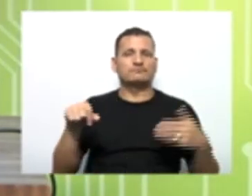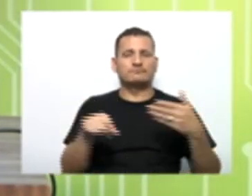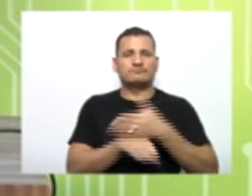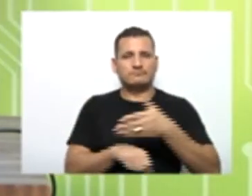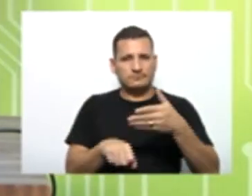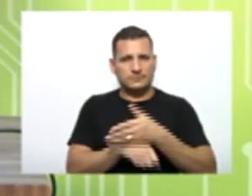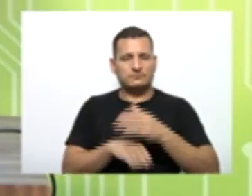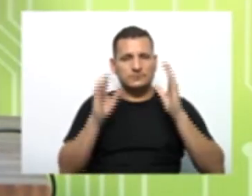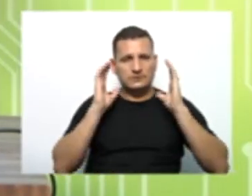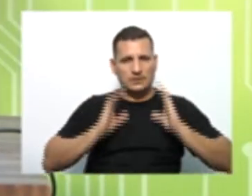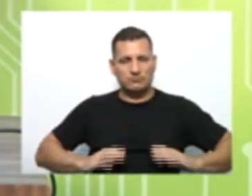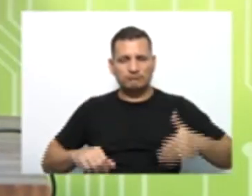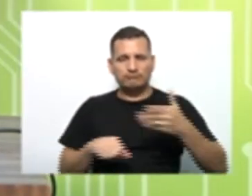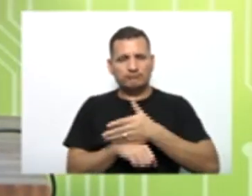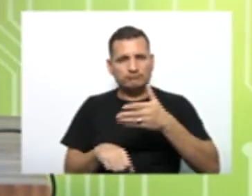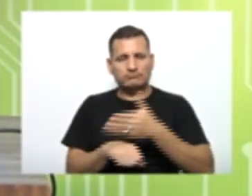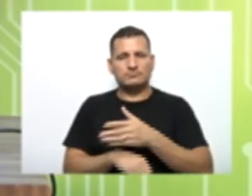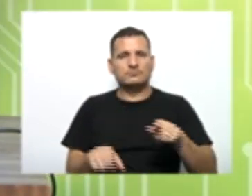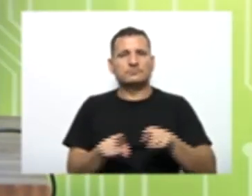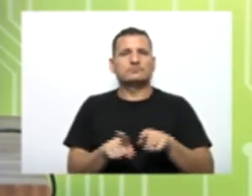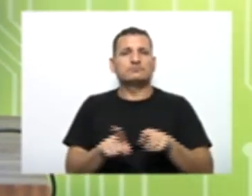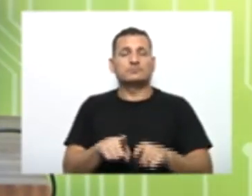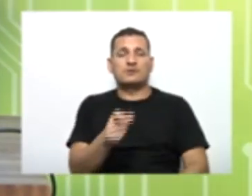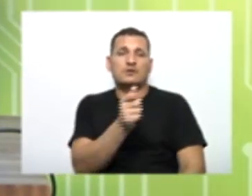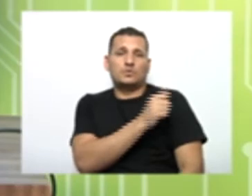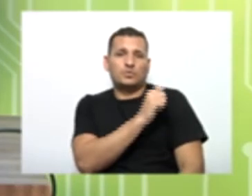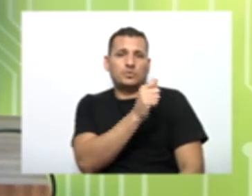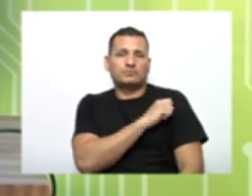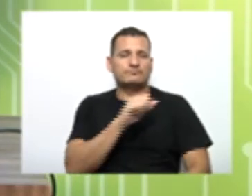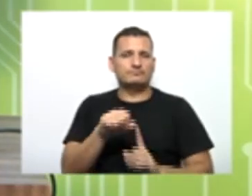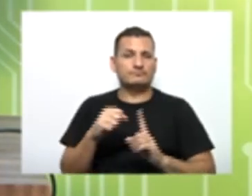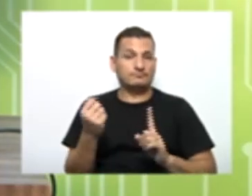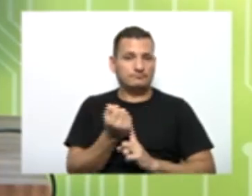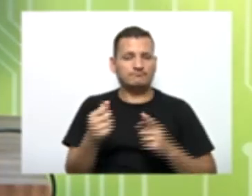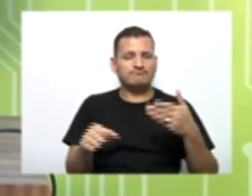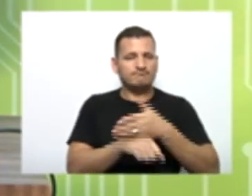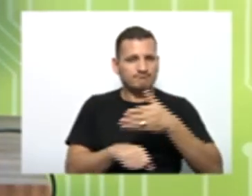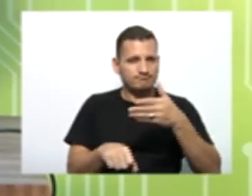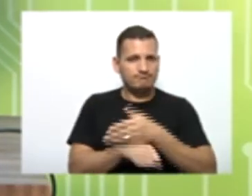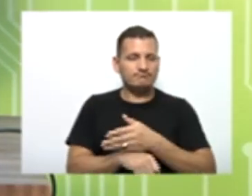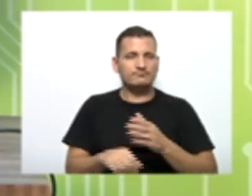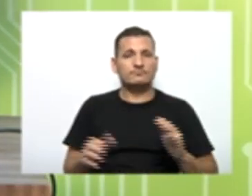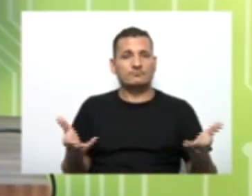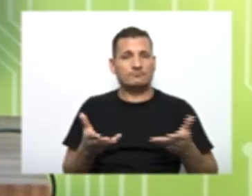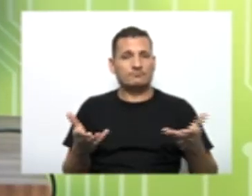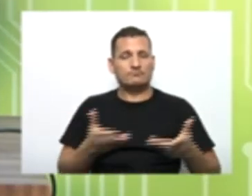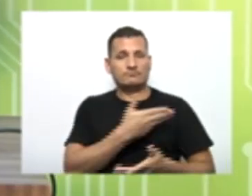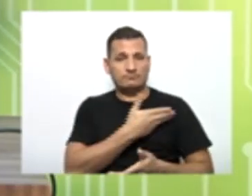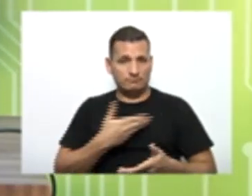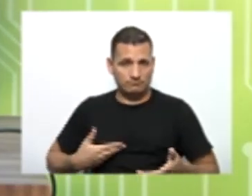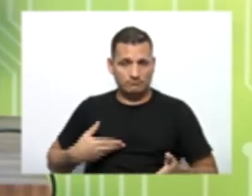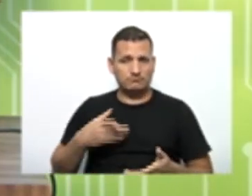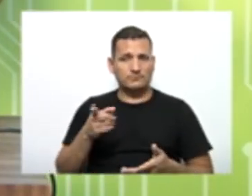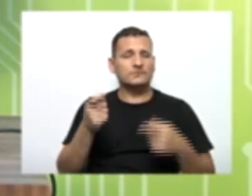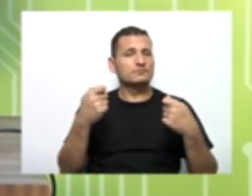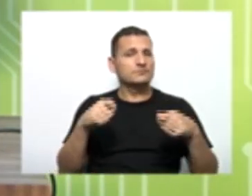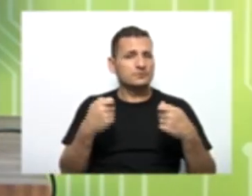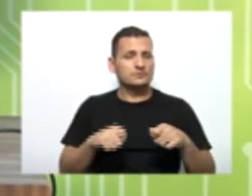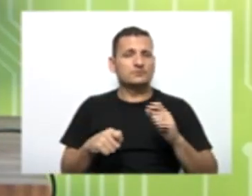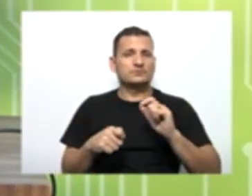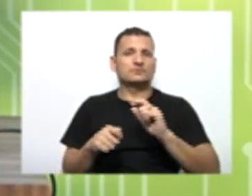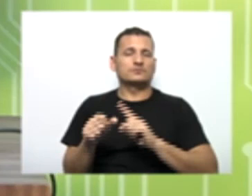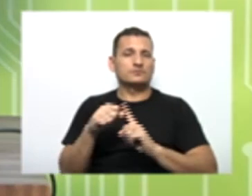da vida pública, que não participam da atividade política. Então, o país onde as pessoas não são politizadas,